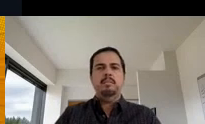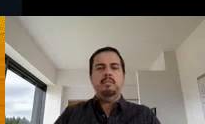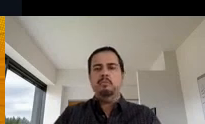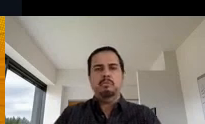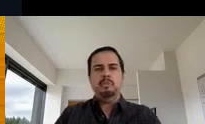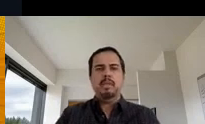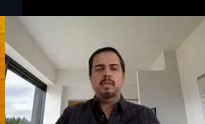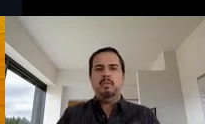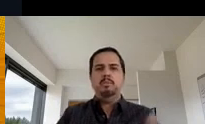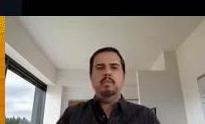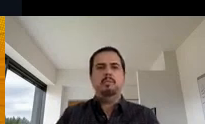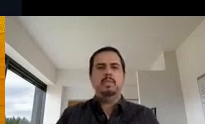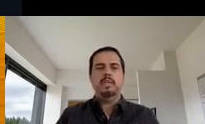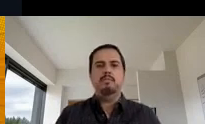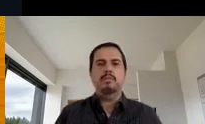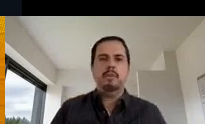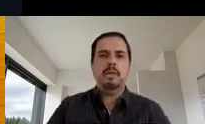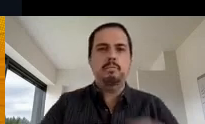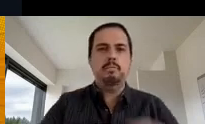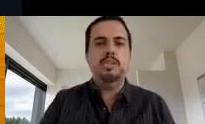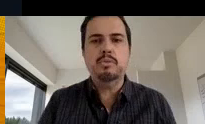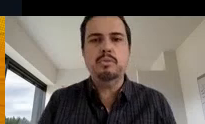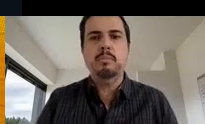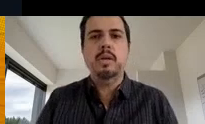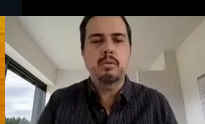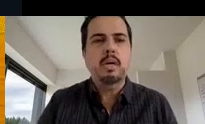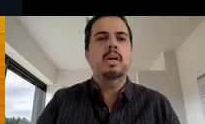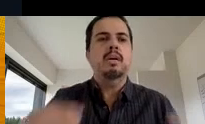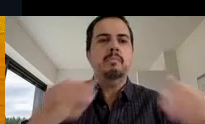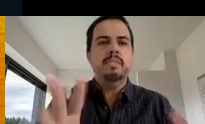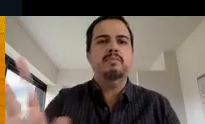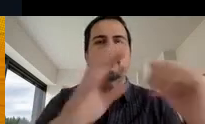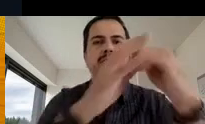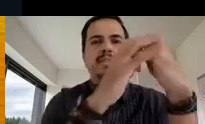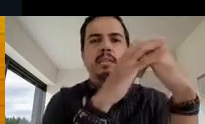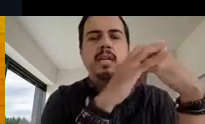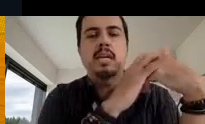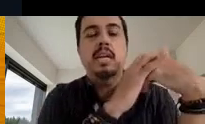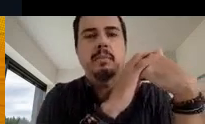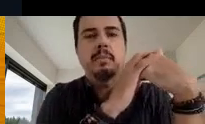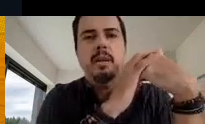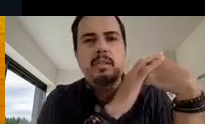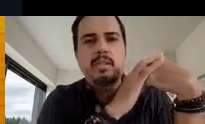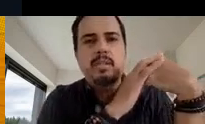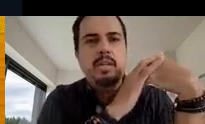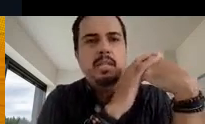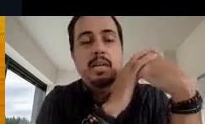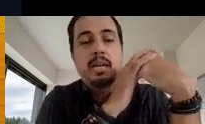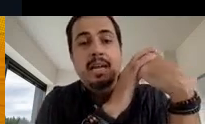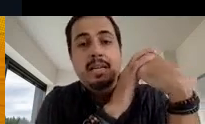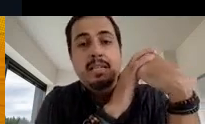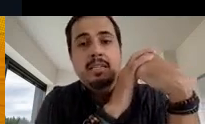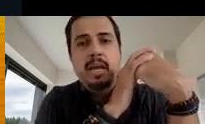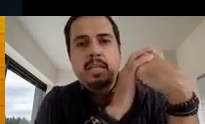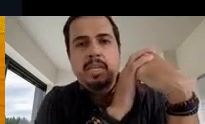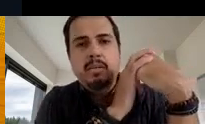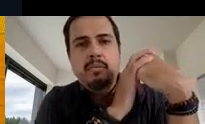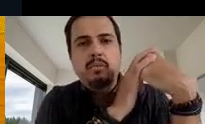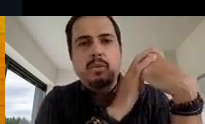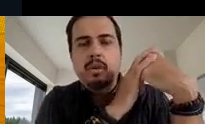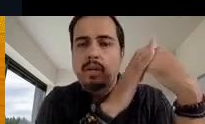alavanca, mexer na alavanca. Está pegando fogo? Não me interessa. Eu tenho que apertar botão, mexer na alavanca, a máquina explodiu, você morreu, mas você estava fazendo ali a tarefa para a qual você estava